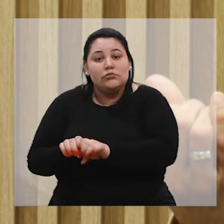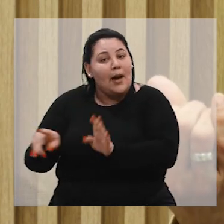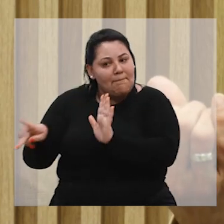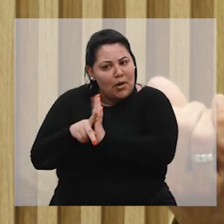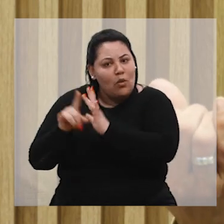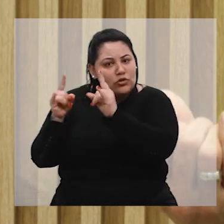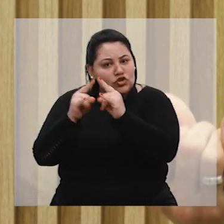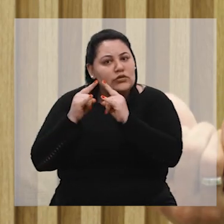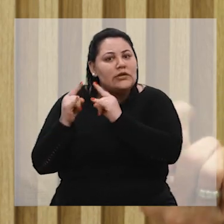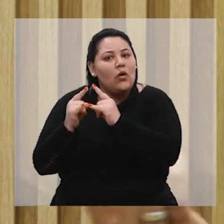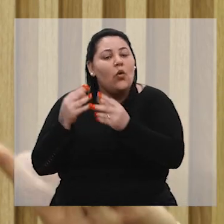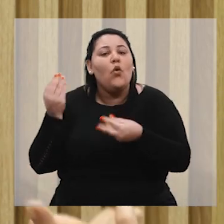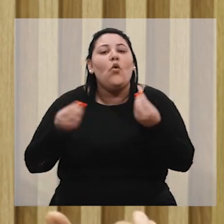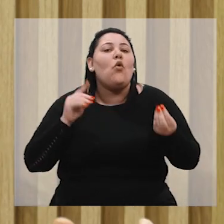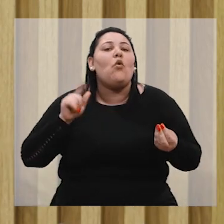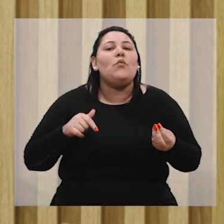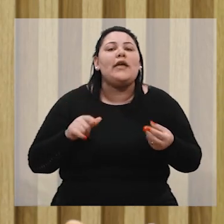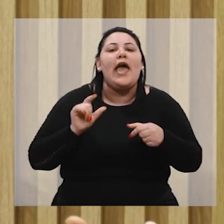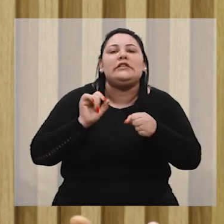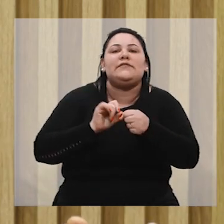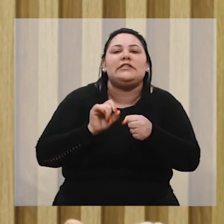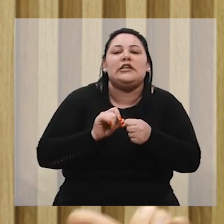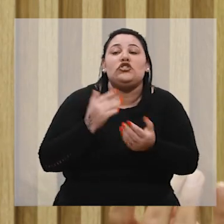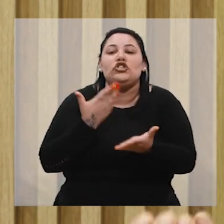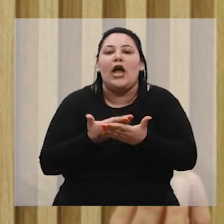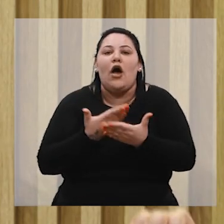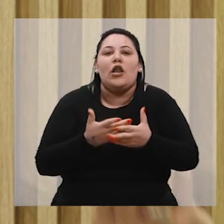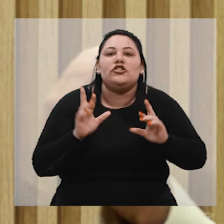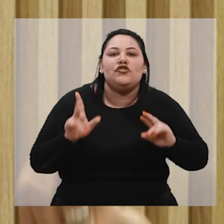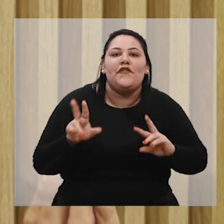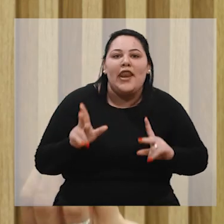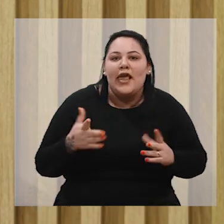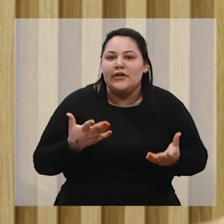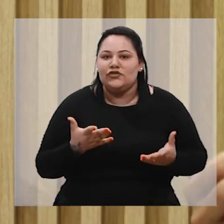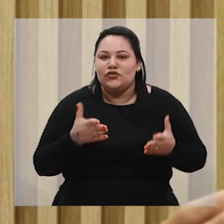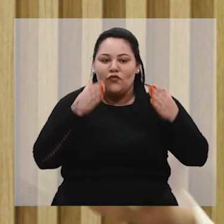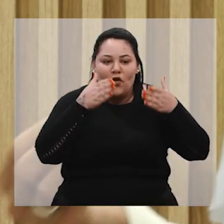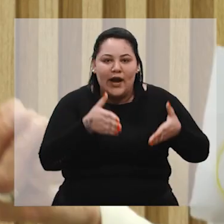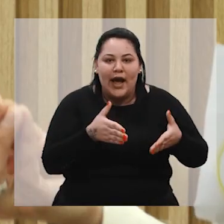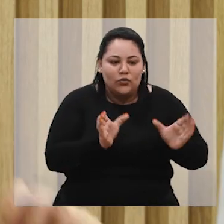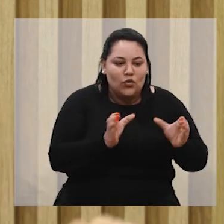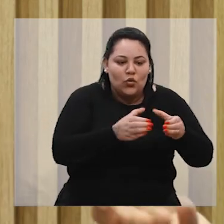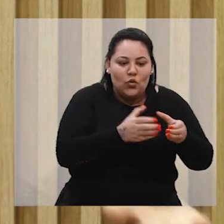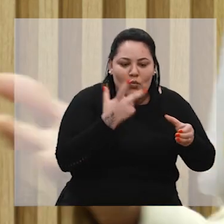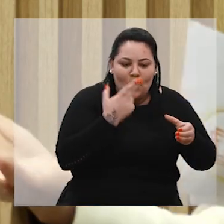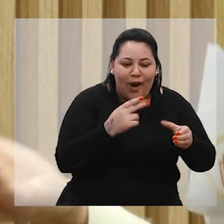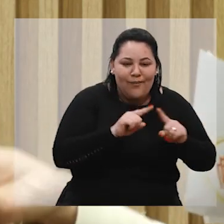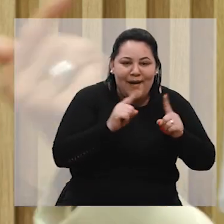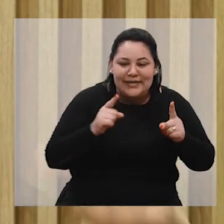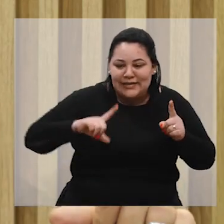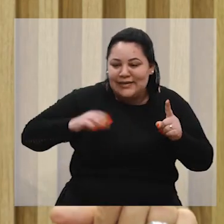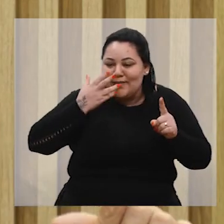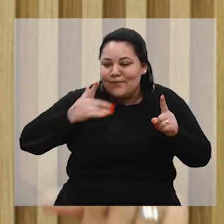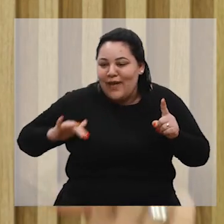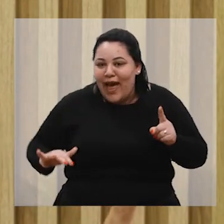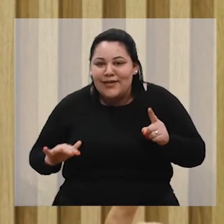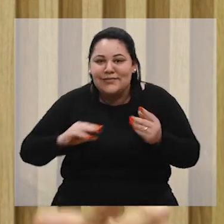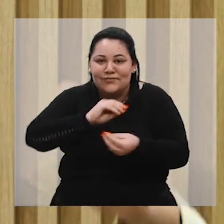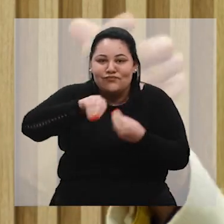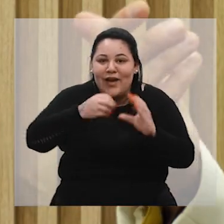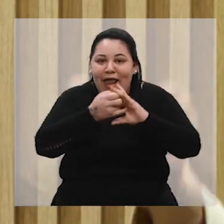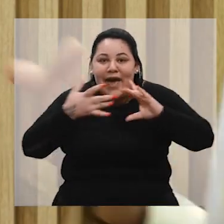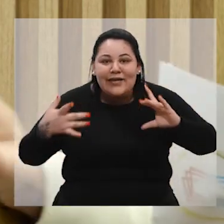e também exige estrutura da própria instituição de ensino. Como é que é esse fazer de aulas distintas para a